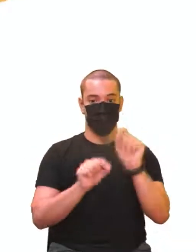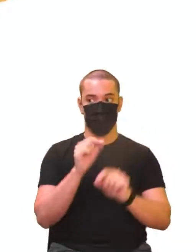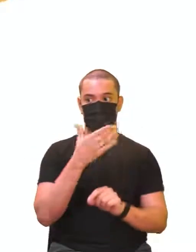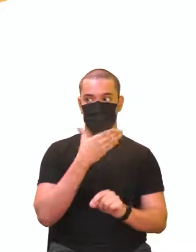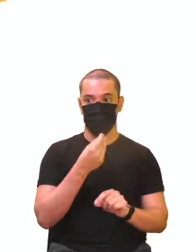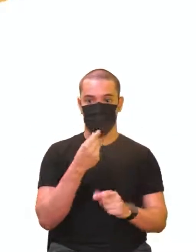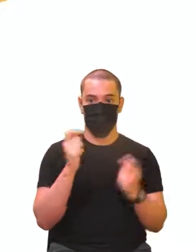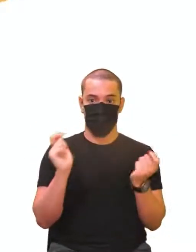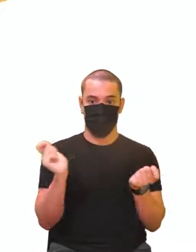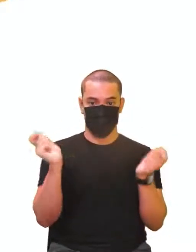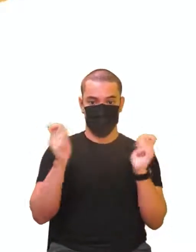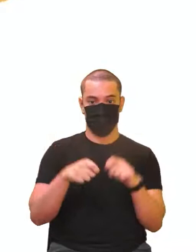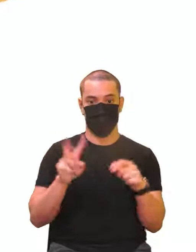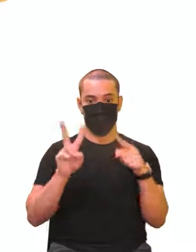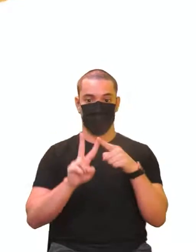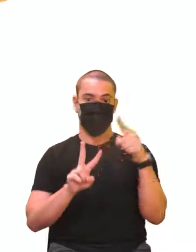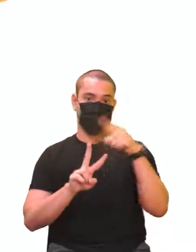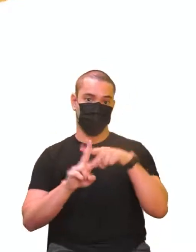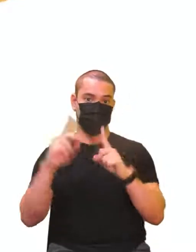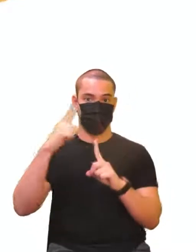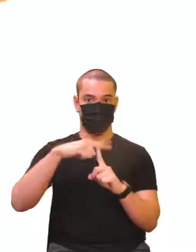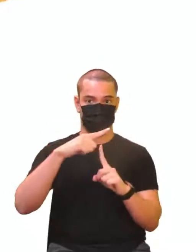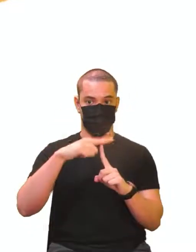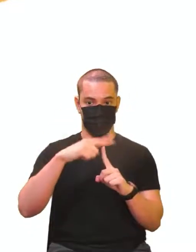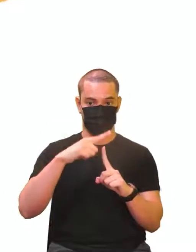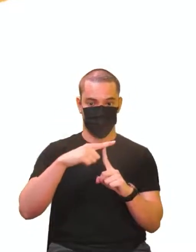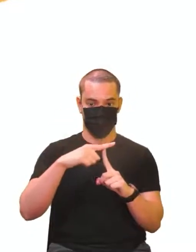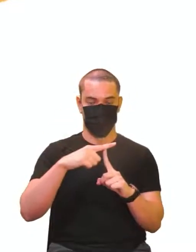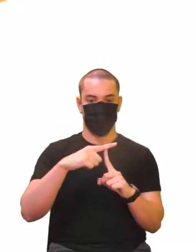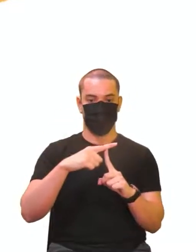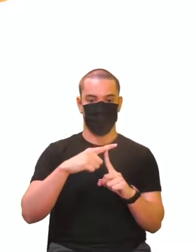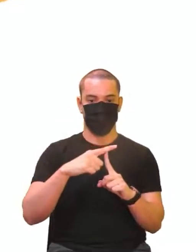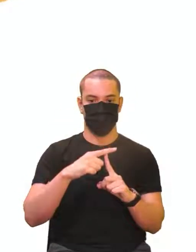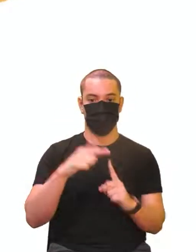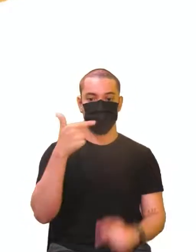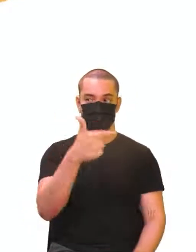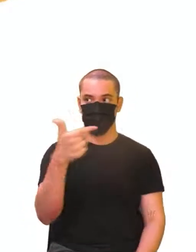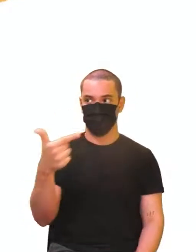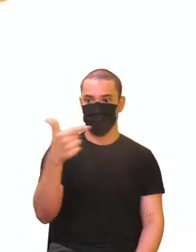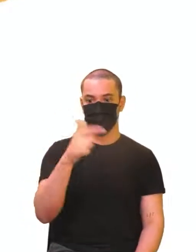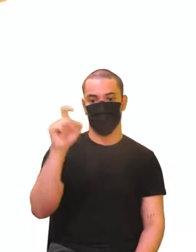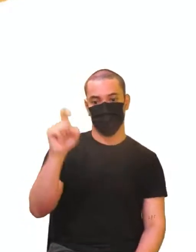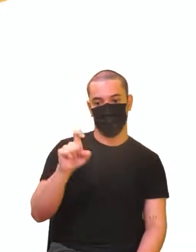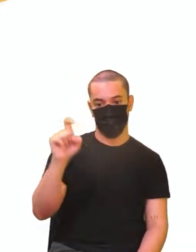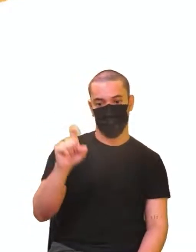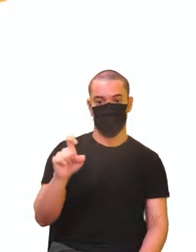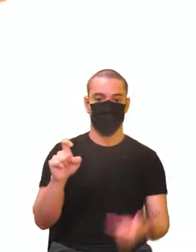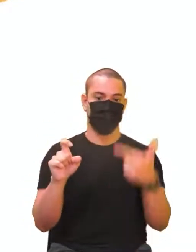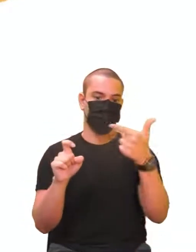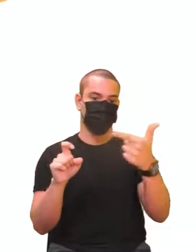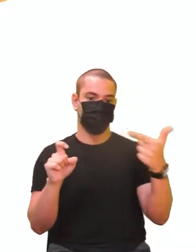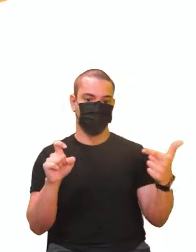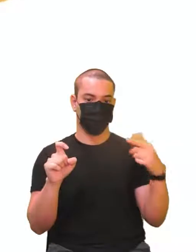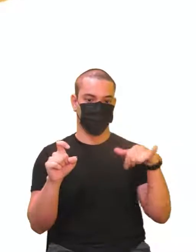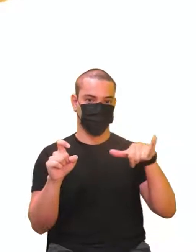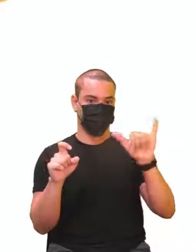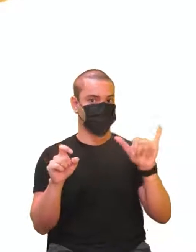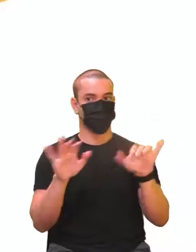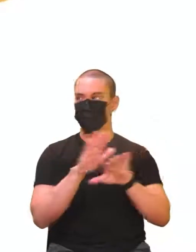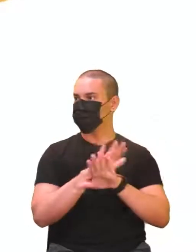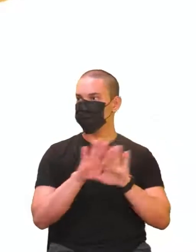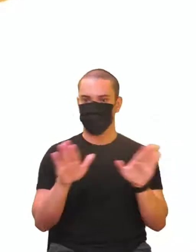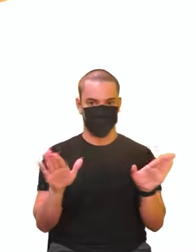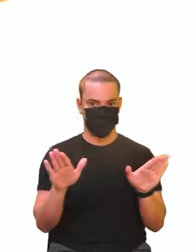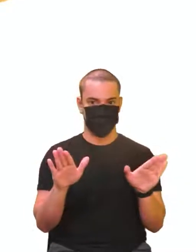homem pode produzir dois tipos de gametas, do X 22X e 22Y. São